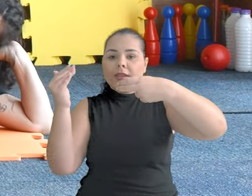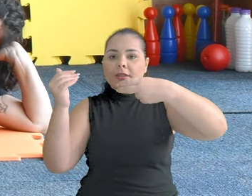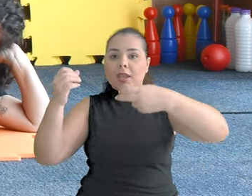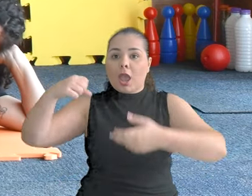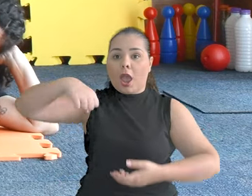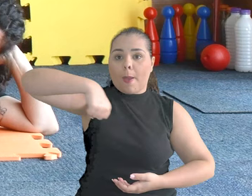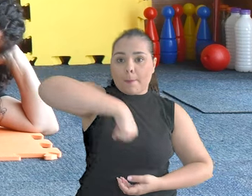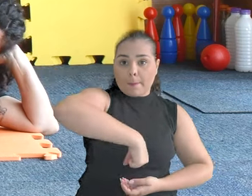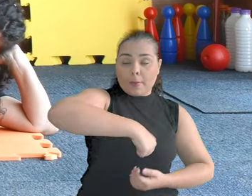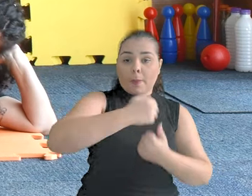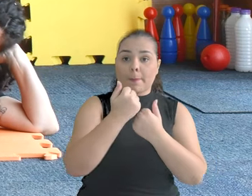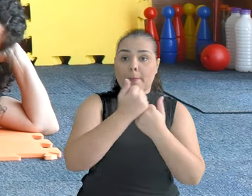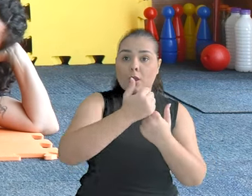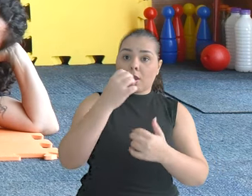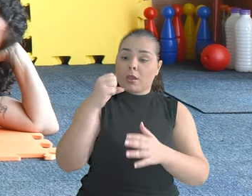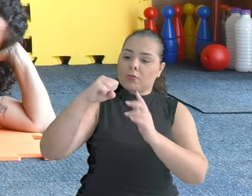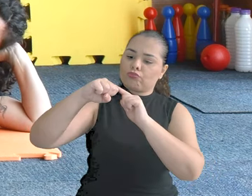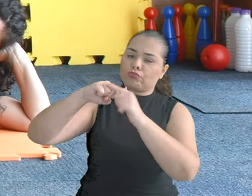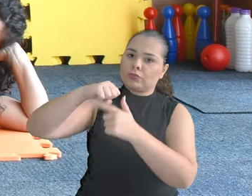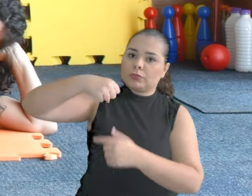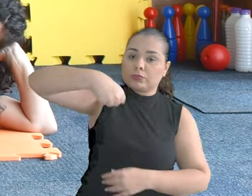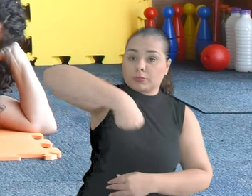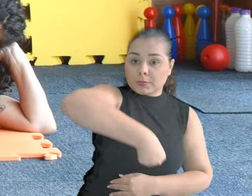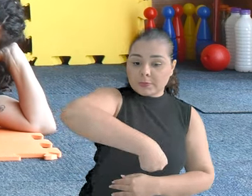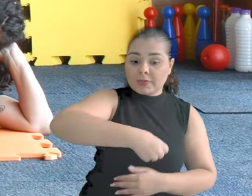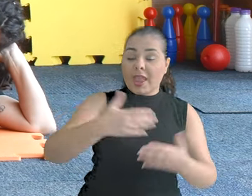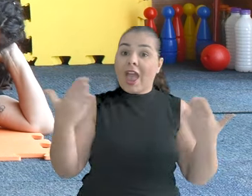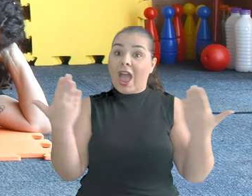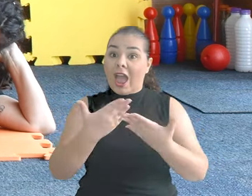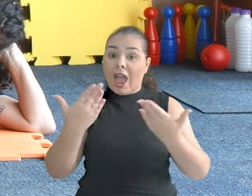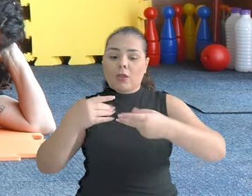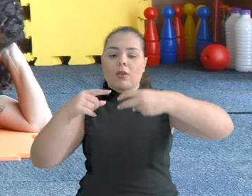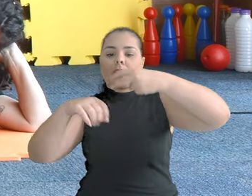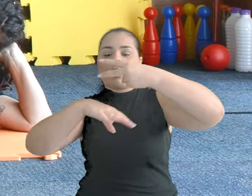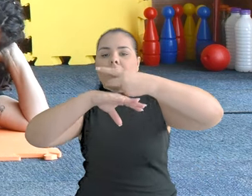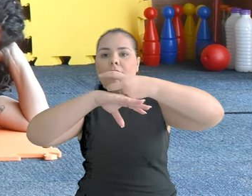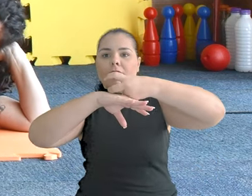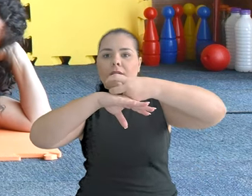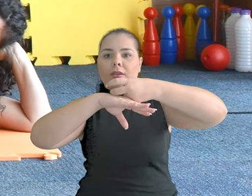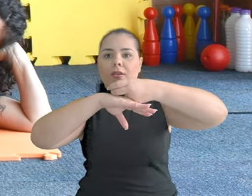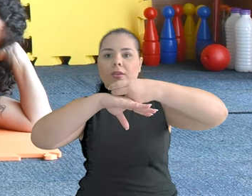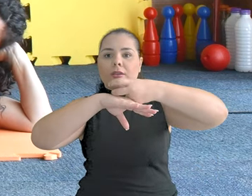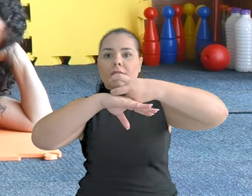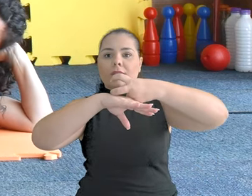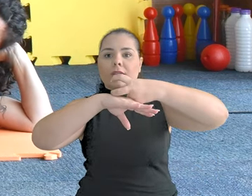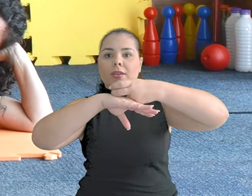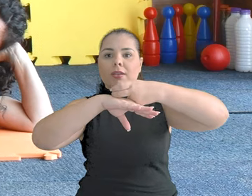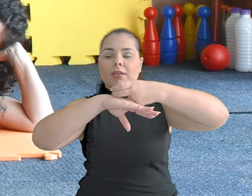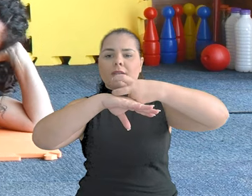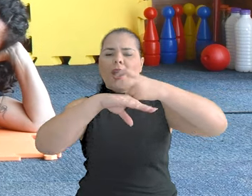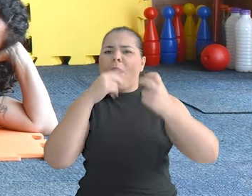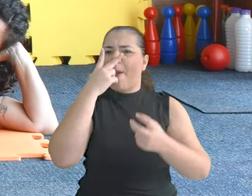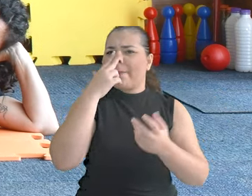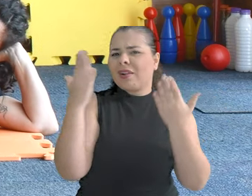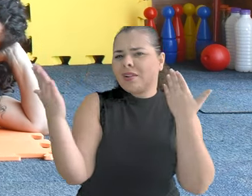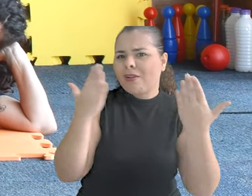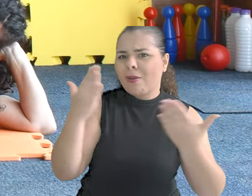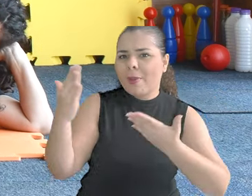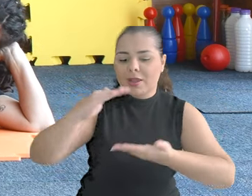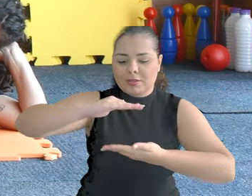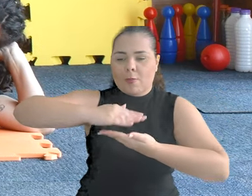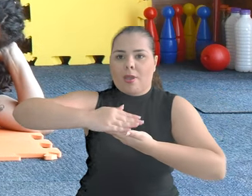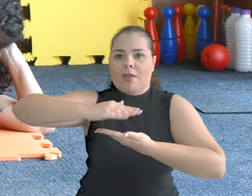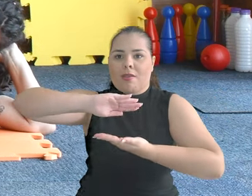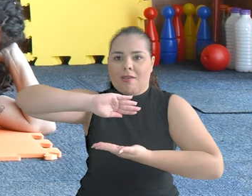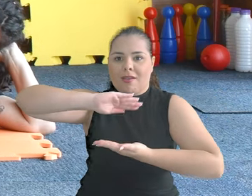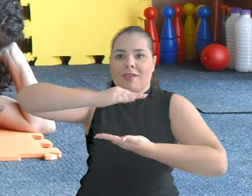a mão igual eu vou eu abrir e fechar uma caixinha